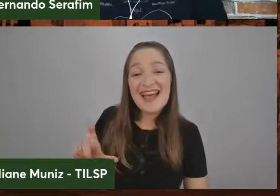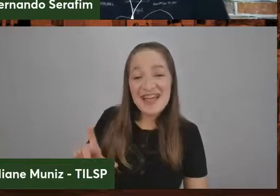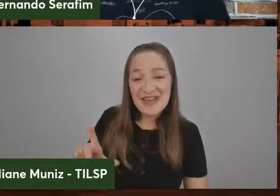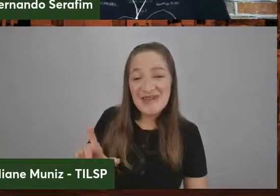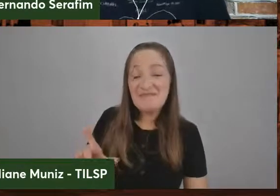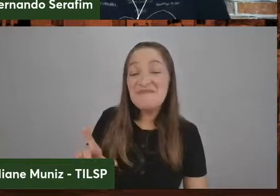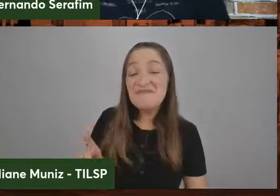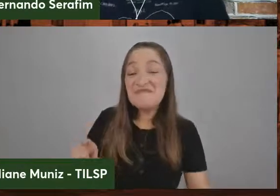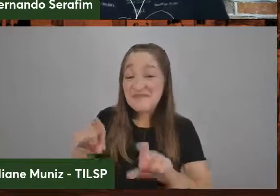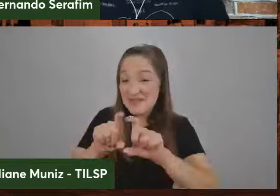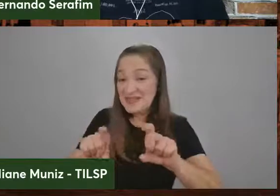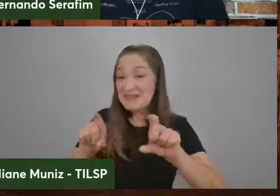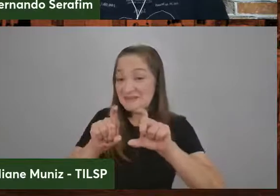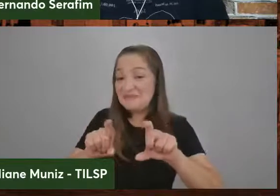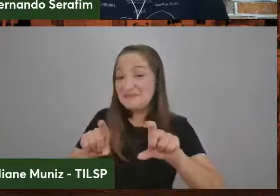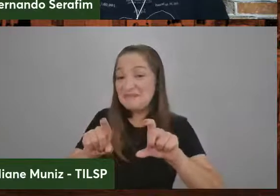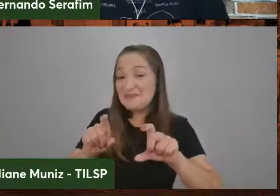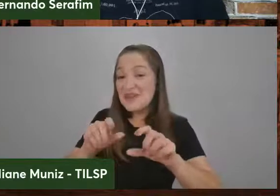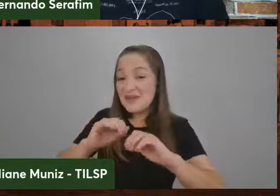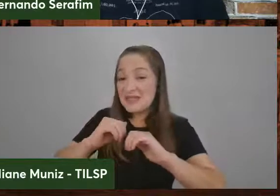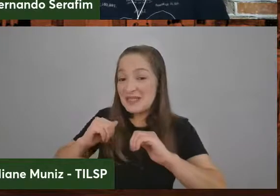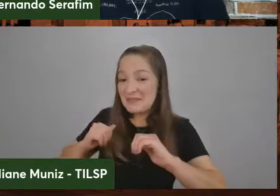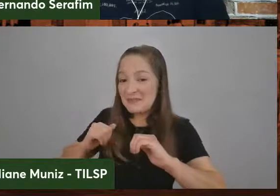tinha salientado aqui na minha leitura.